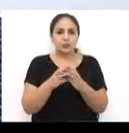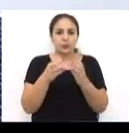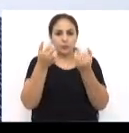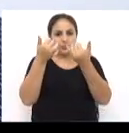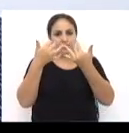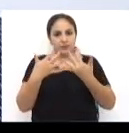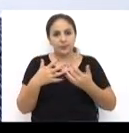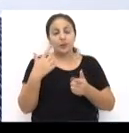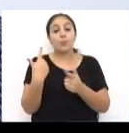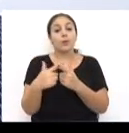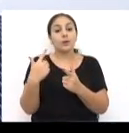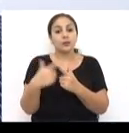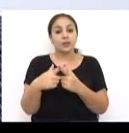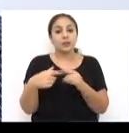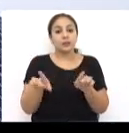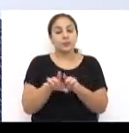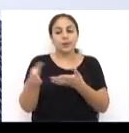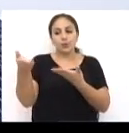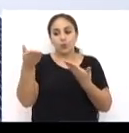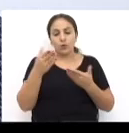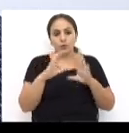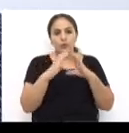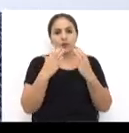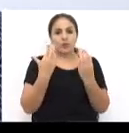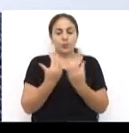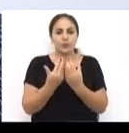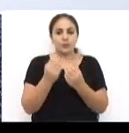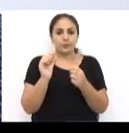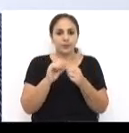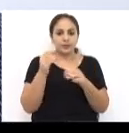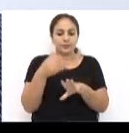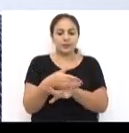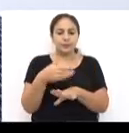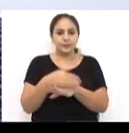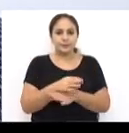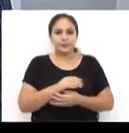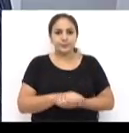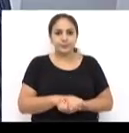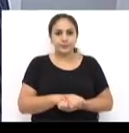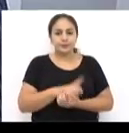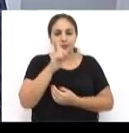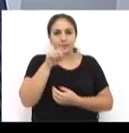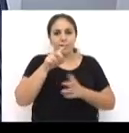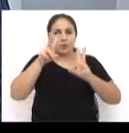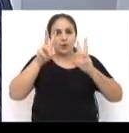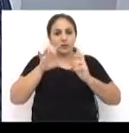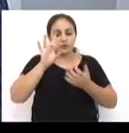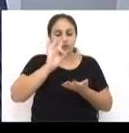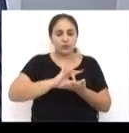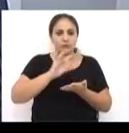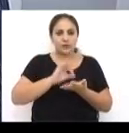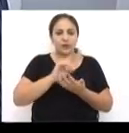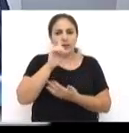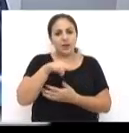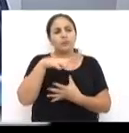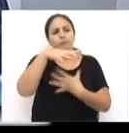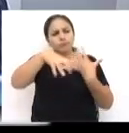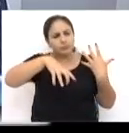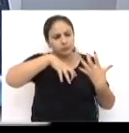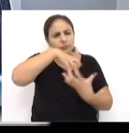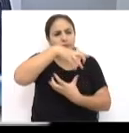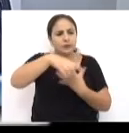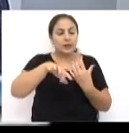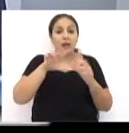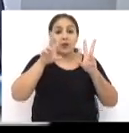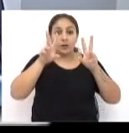grupo explica a motivação e convida toda a comunidade para participar. É um tema atual, é um tema polêmico, é